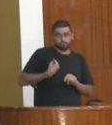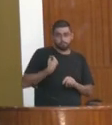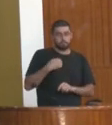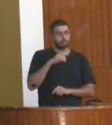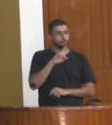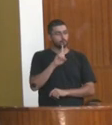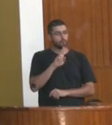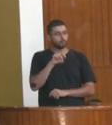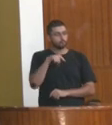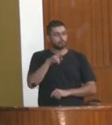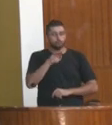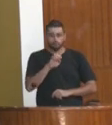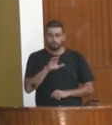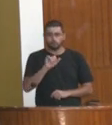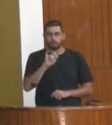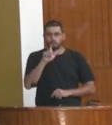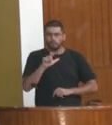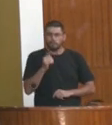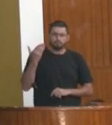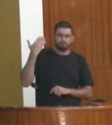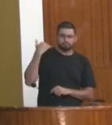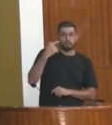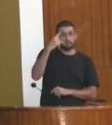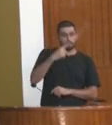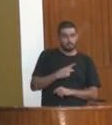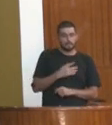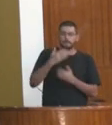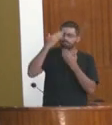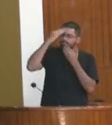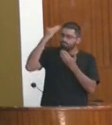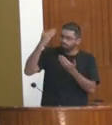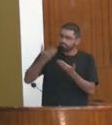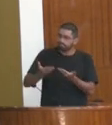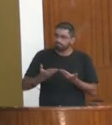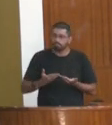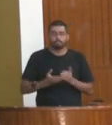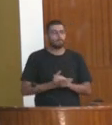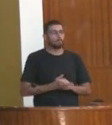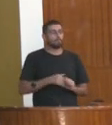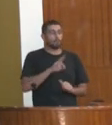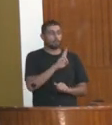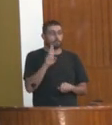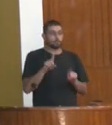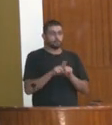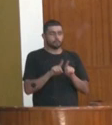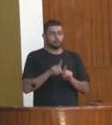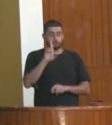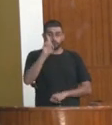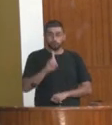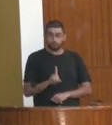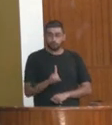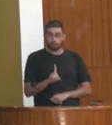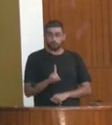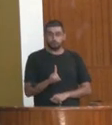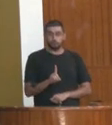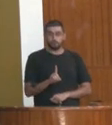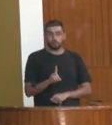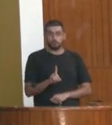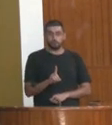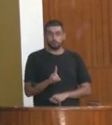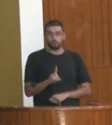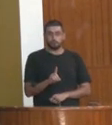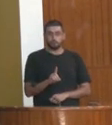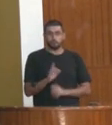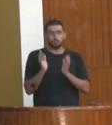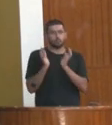que eu já fui presidente hoje, Osocério, também agradeço o convite. Também em nome do diretor da